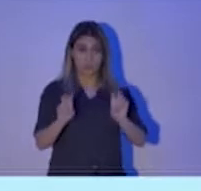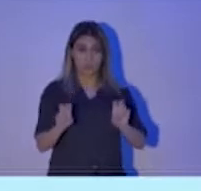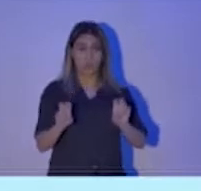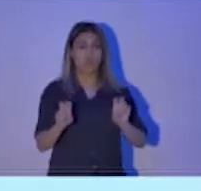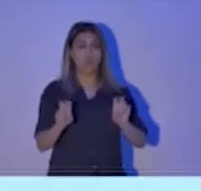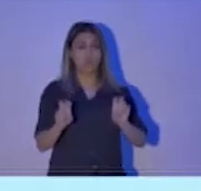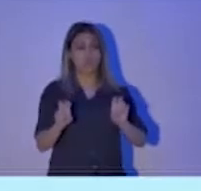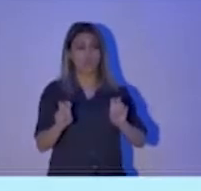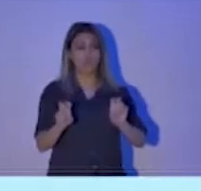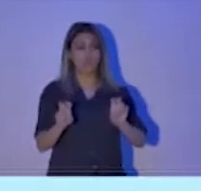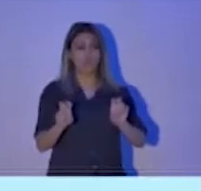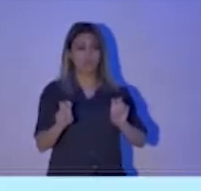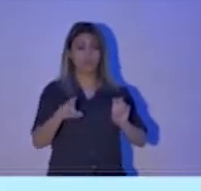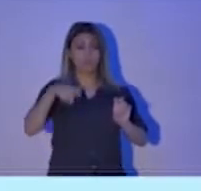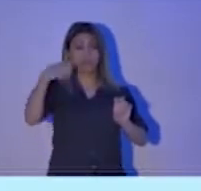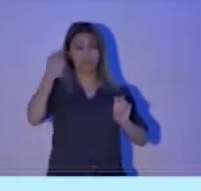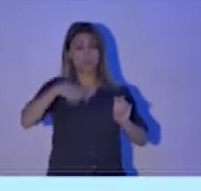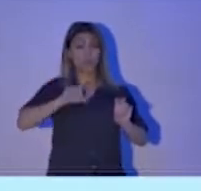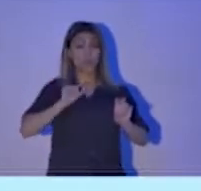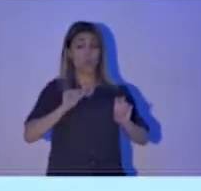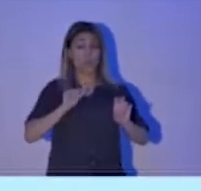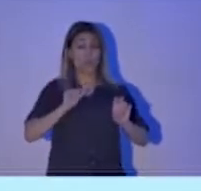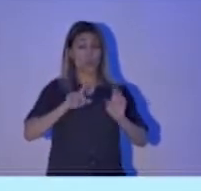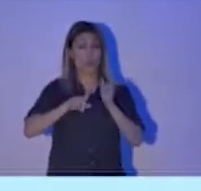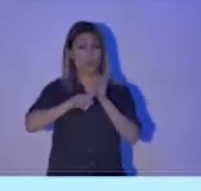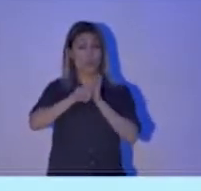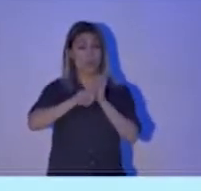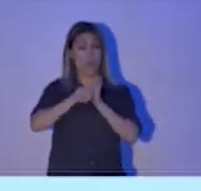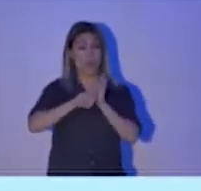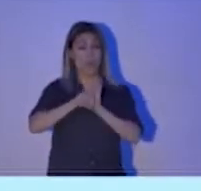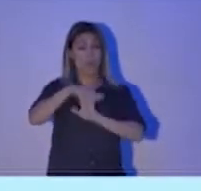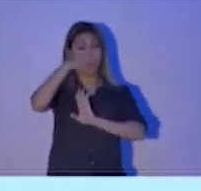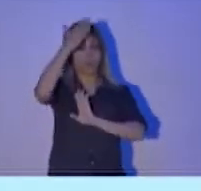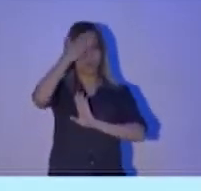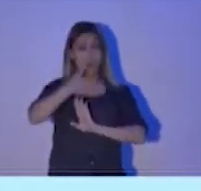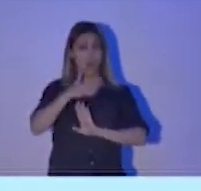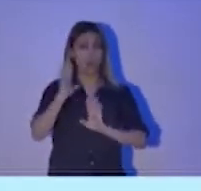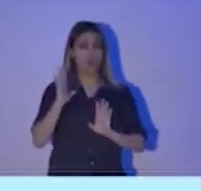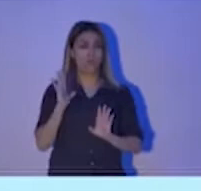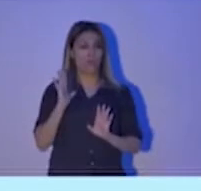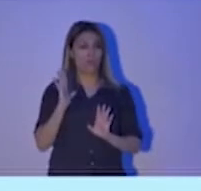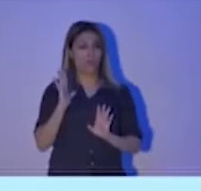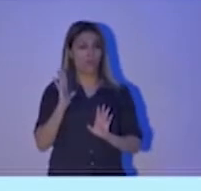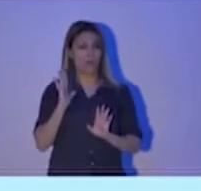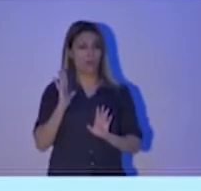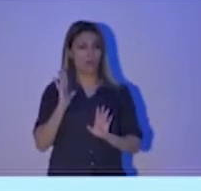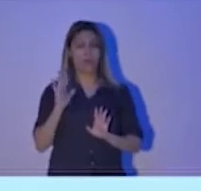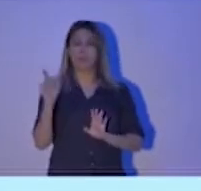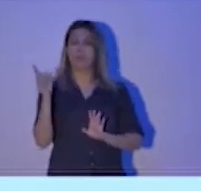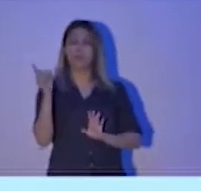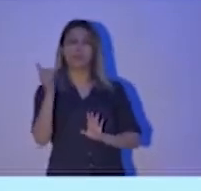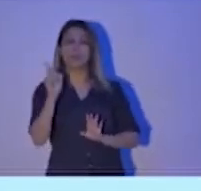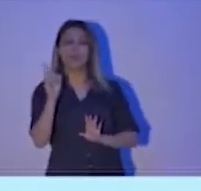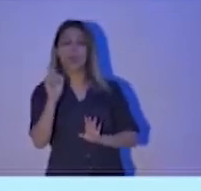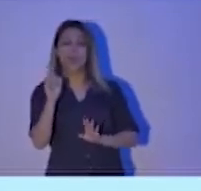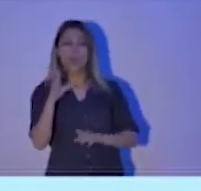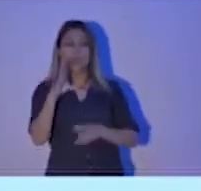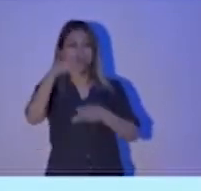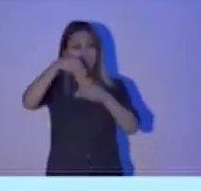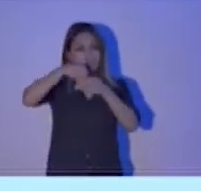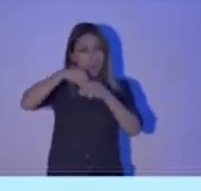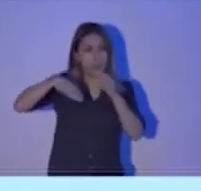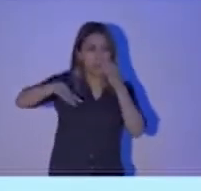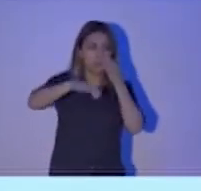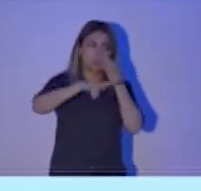sejam evidências científicas. Eu digo que não existe ideologia e nem ideologia política partidária para a educação.